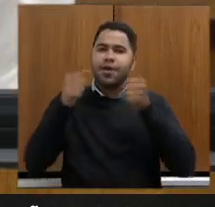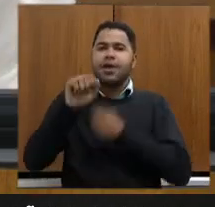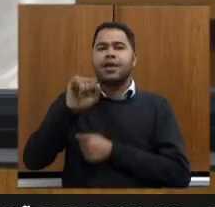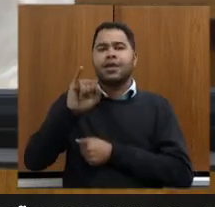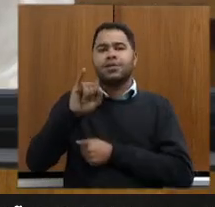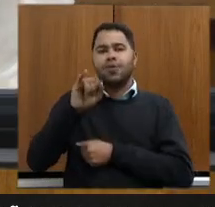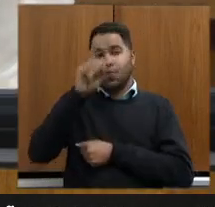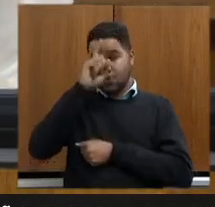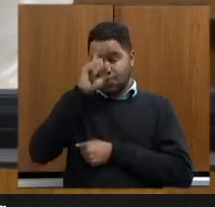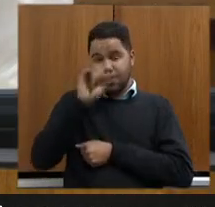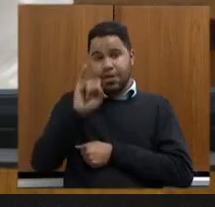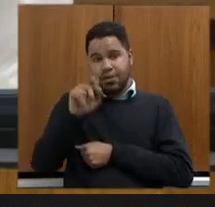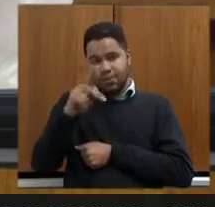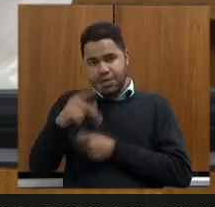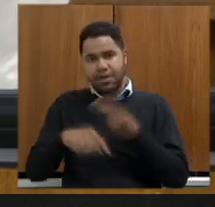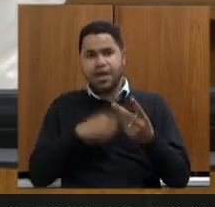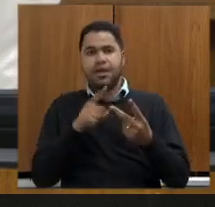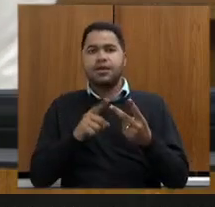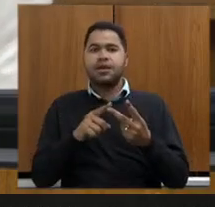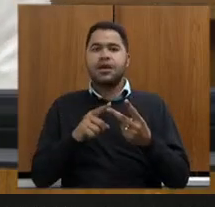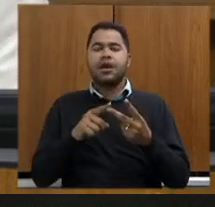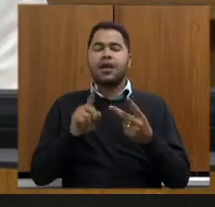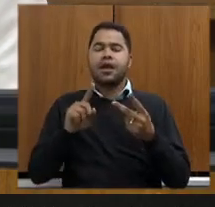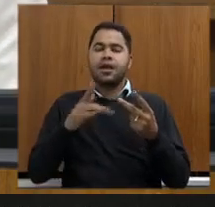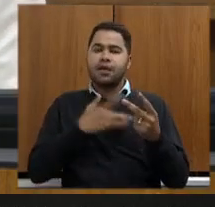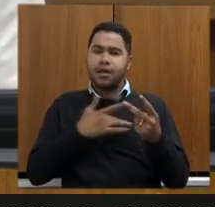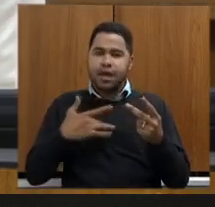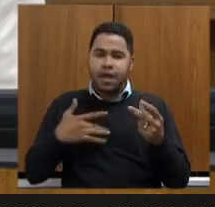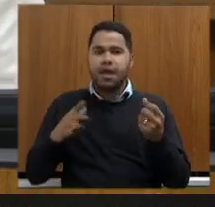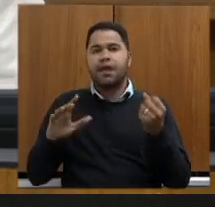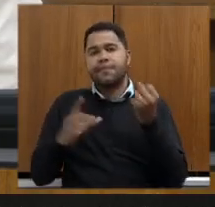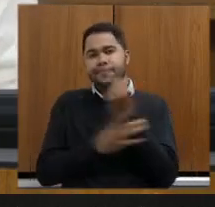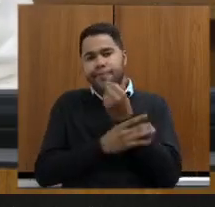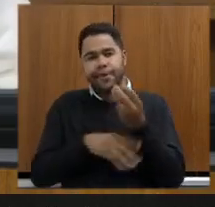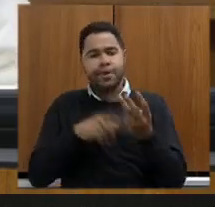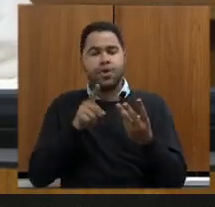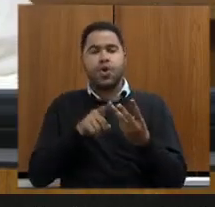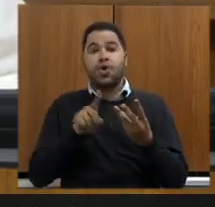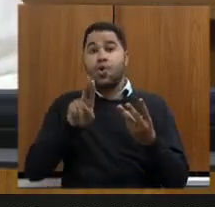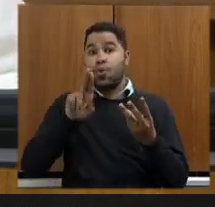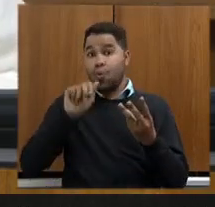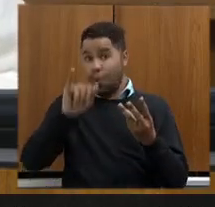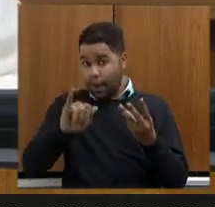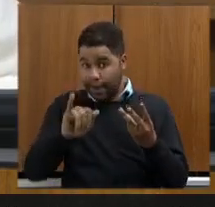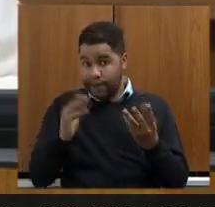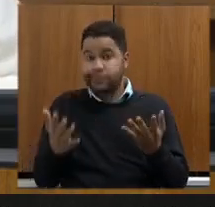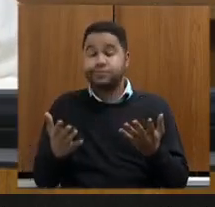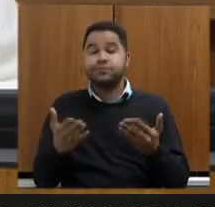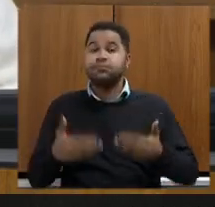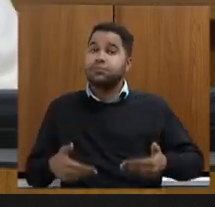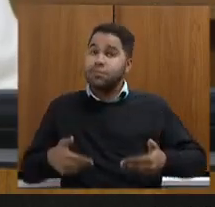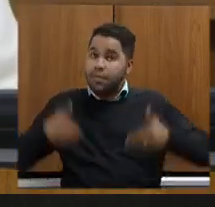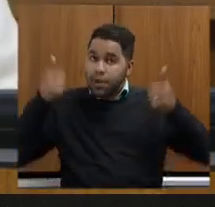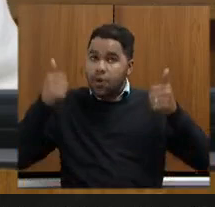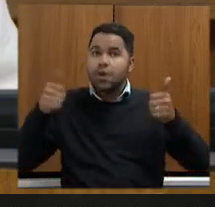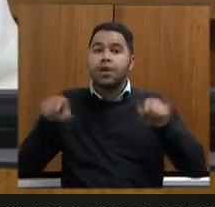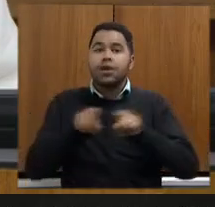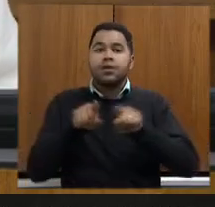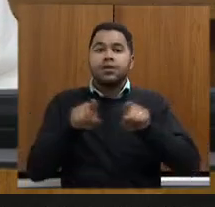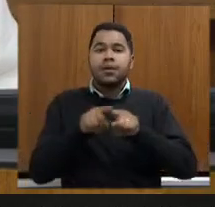Ipsemg a melhoria na prestação do serviço público direto ao cidadão por meio das oaes a a melhoria de